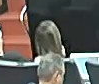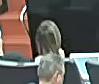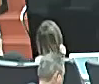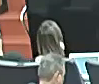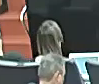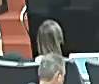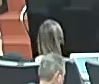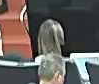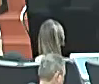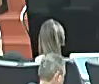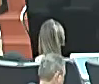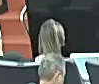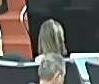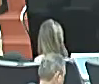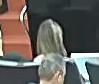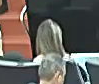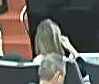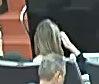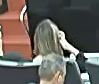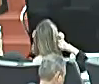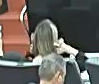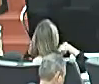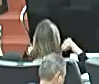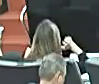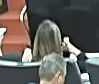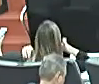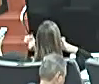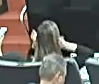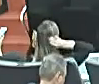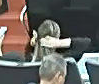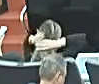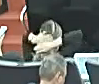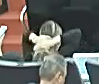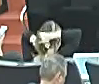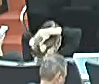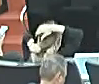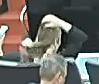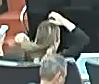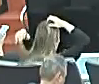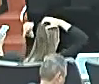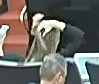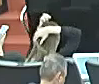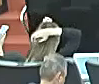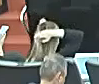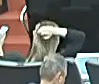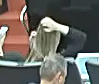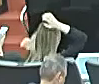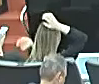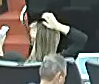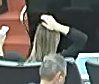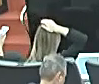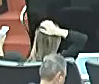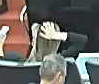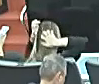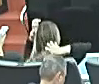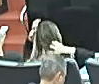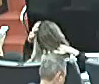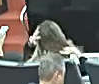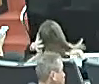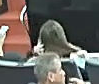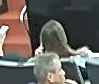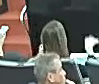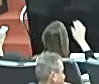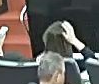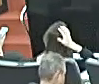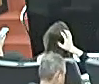e para fazer o chamado por um circo certo o mandato de polícia e aí vocês vão entender é quem